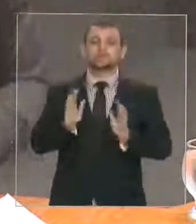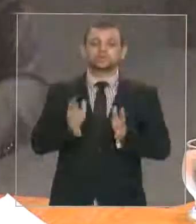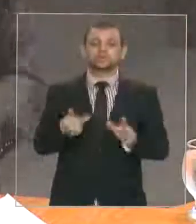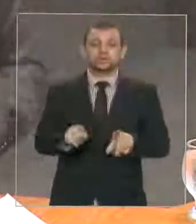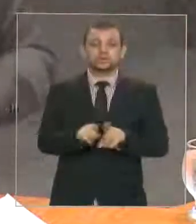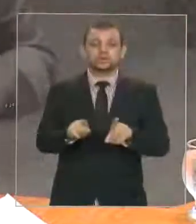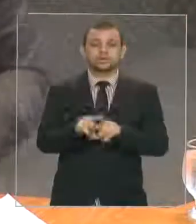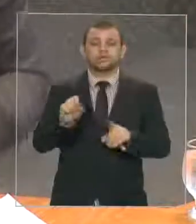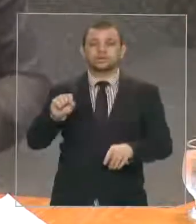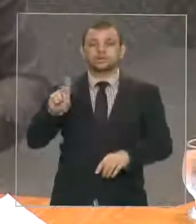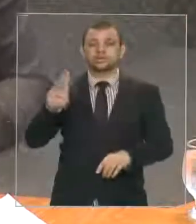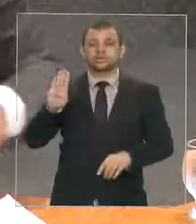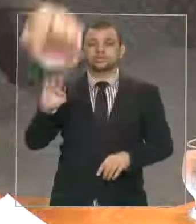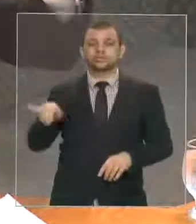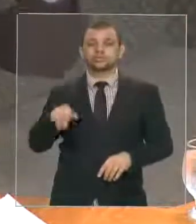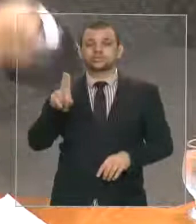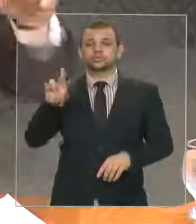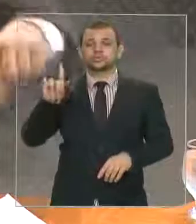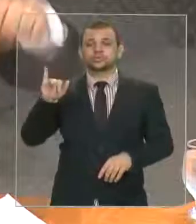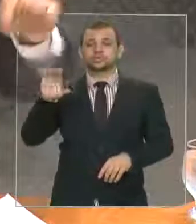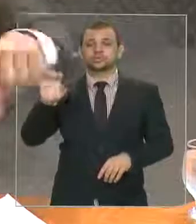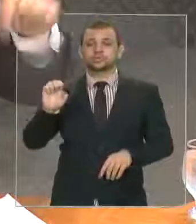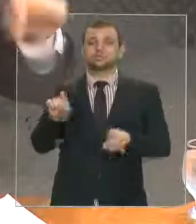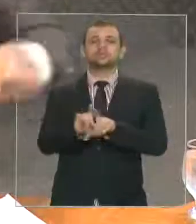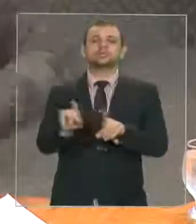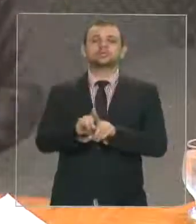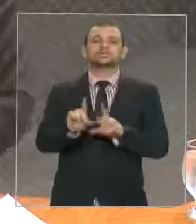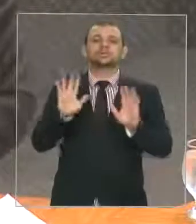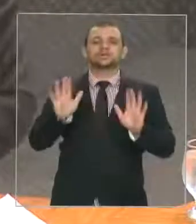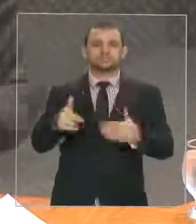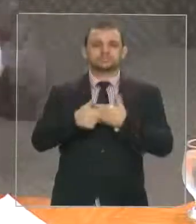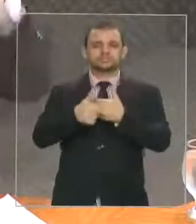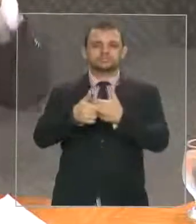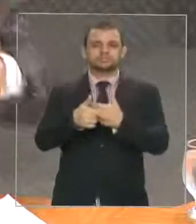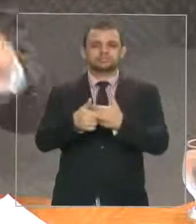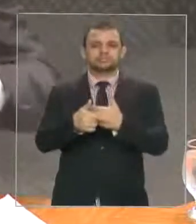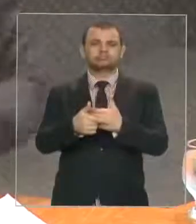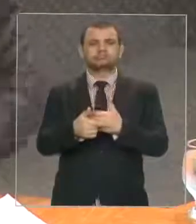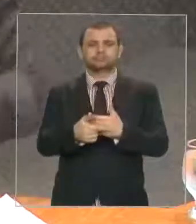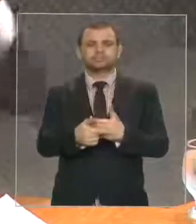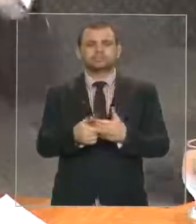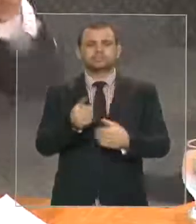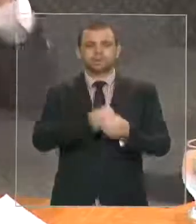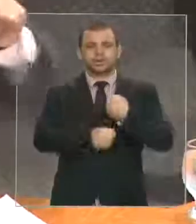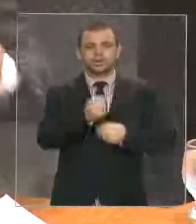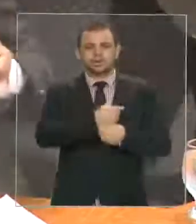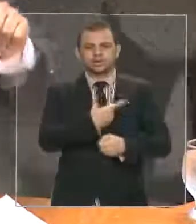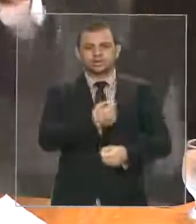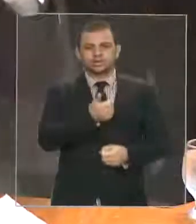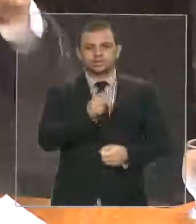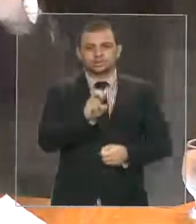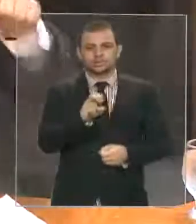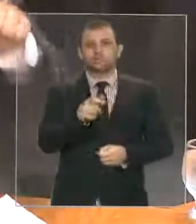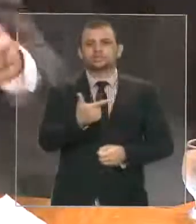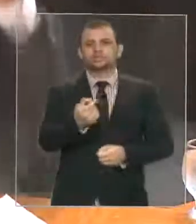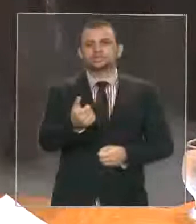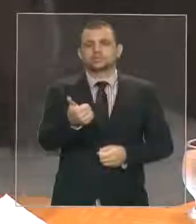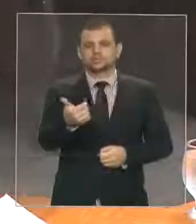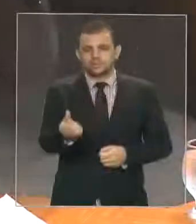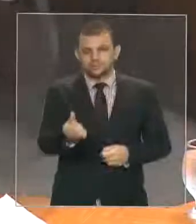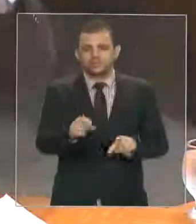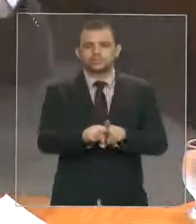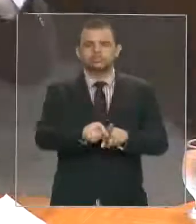em 2015, em 2016 e novamente em 2017. Somos defensores e